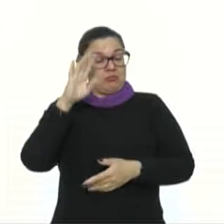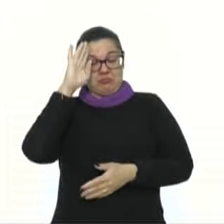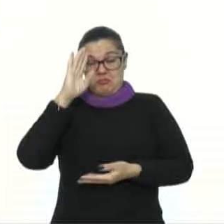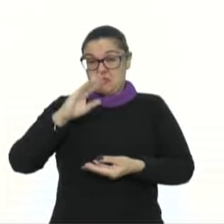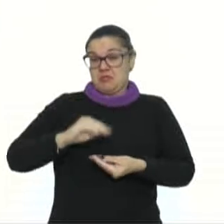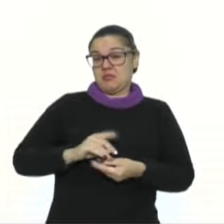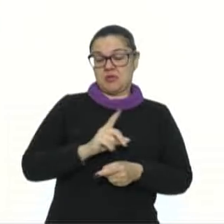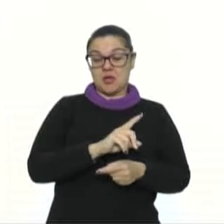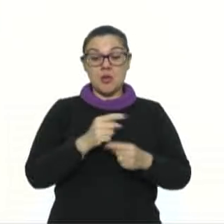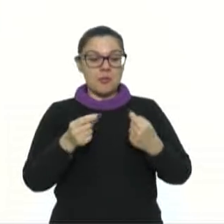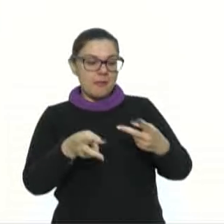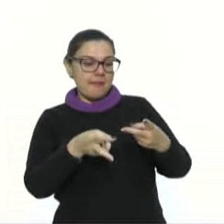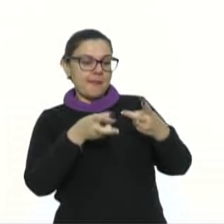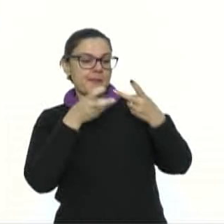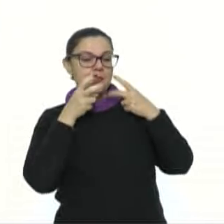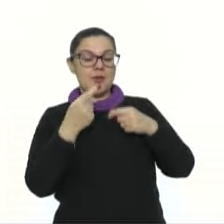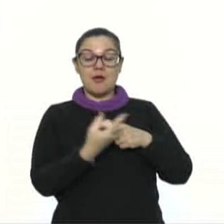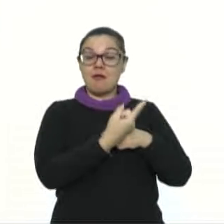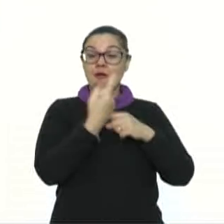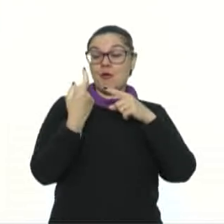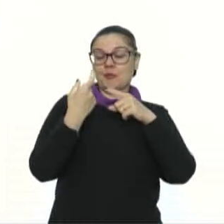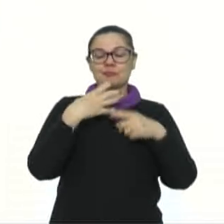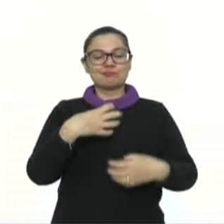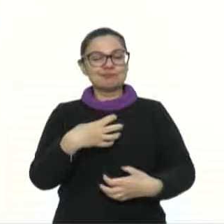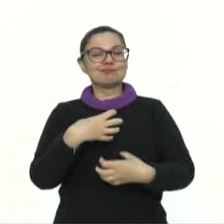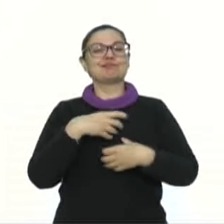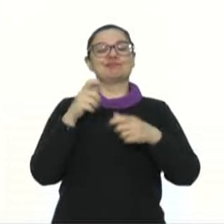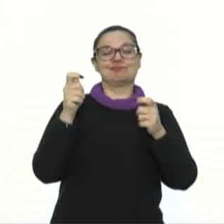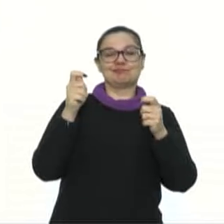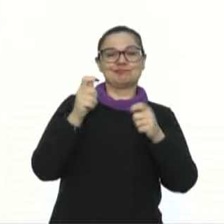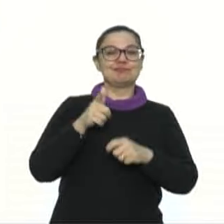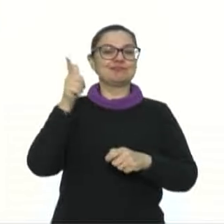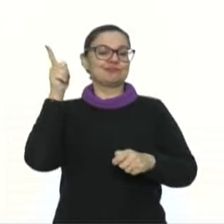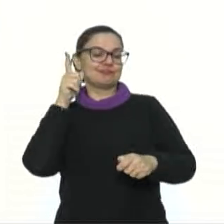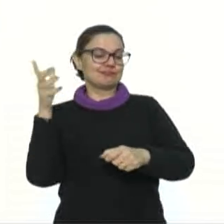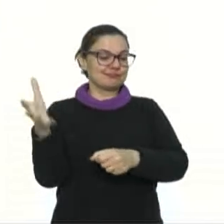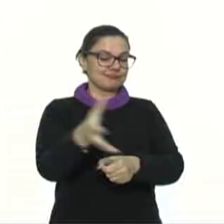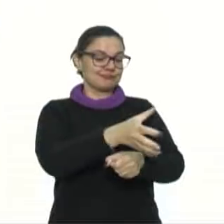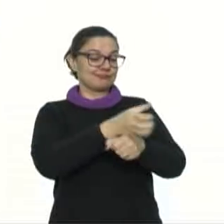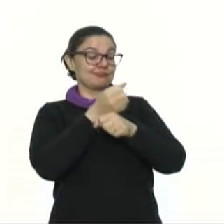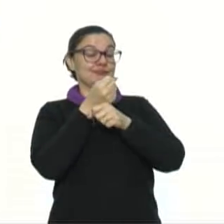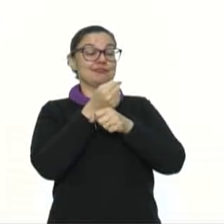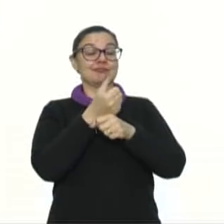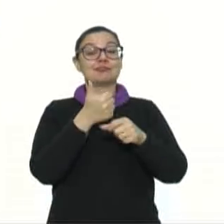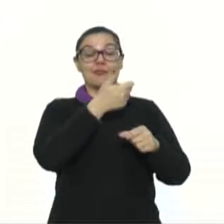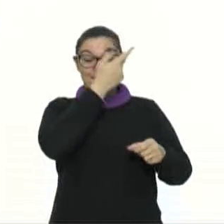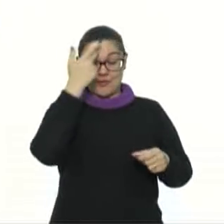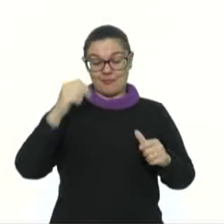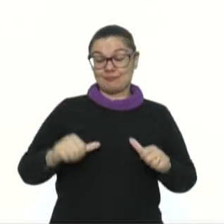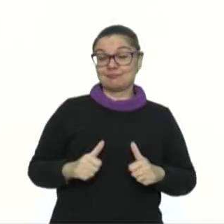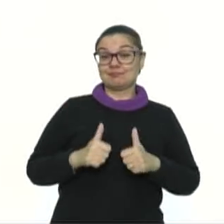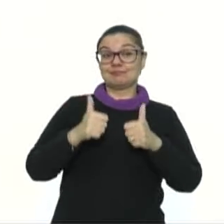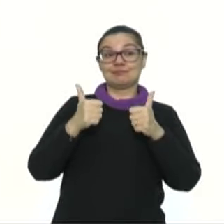essa forma seja a única maneira de obter a validação do